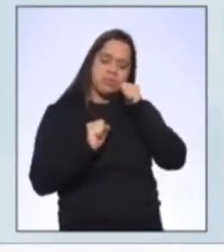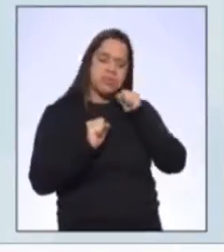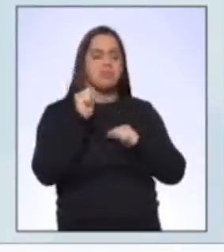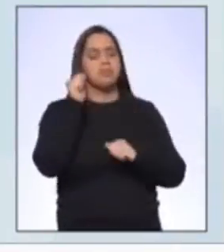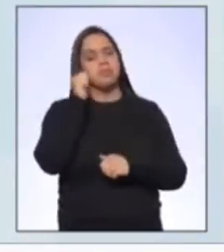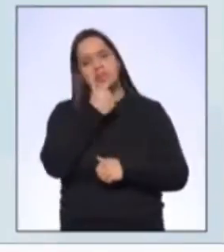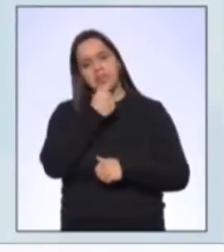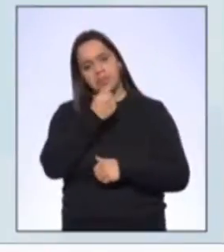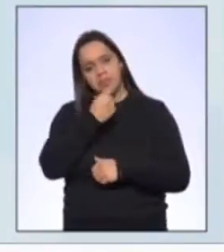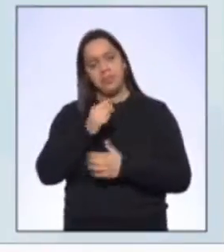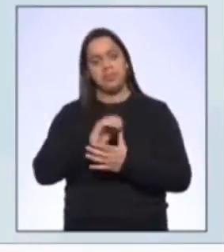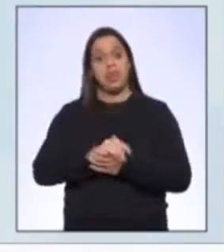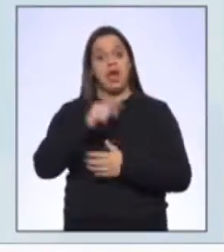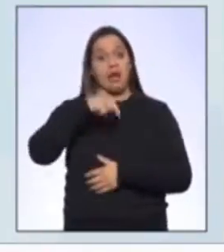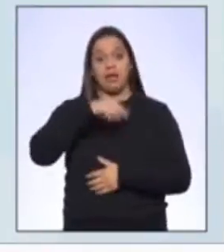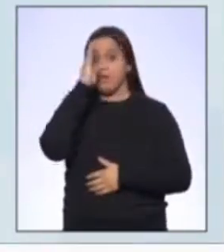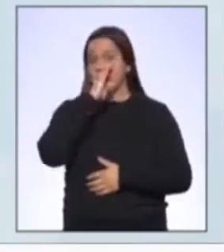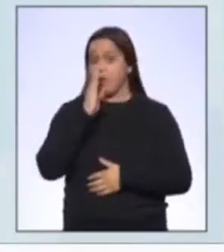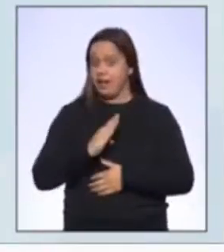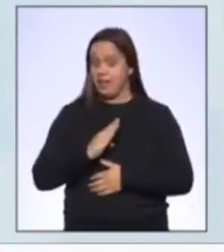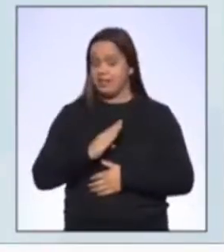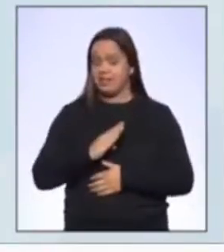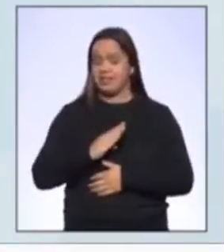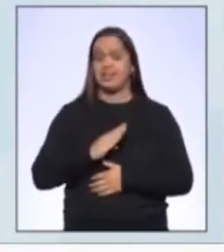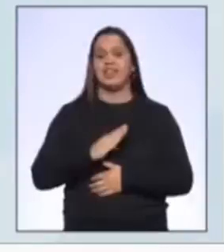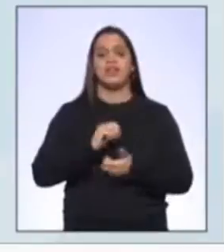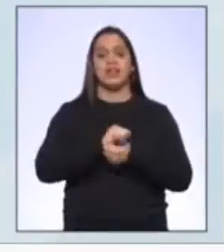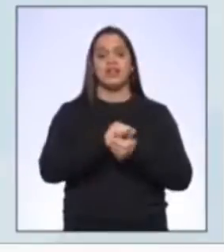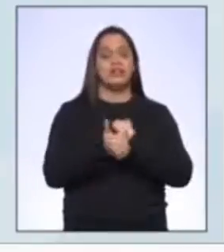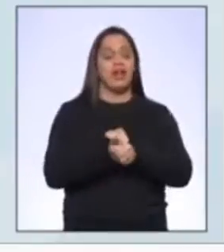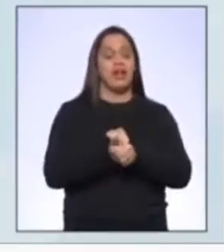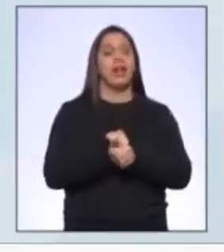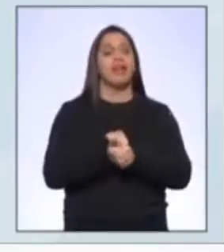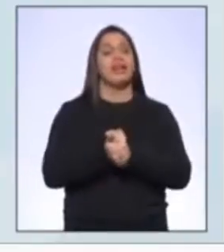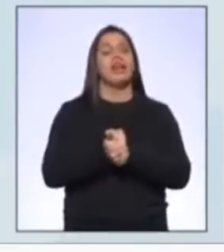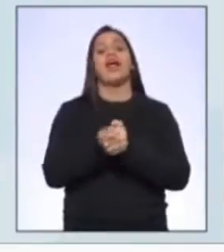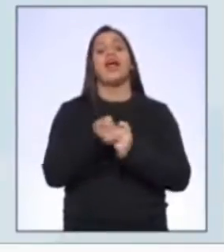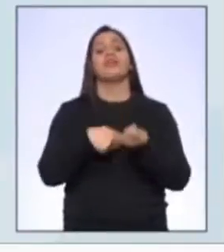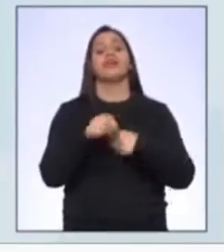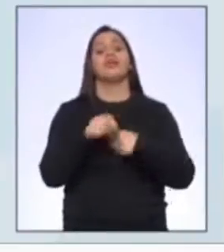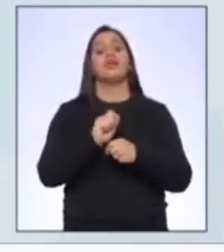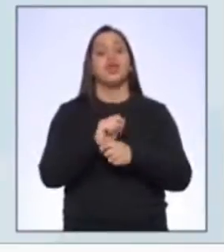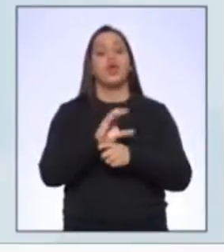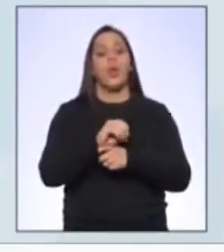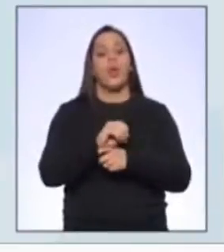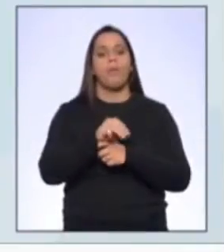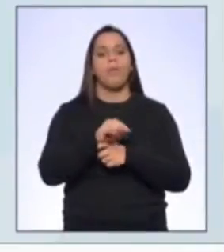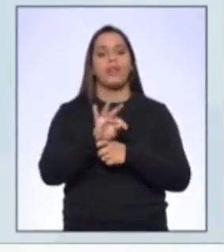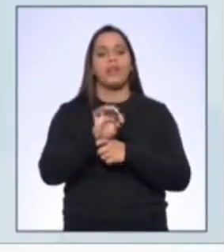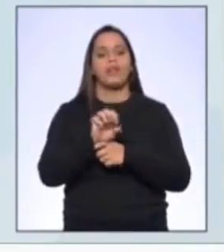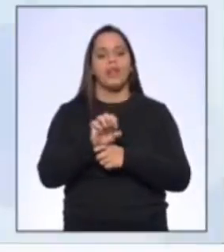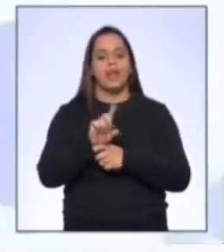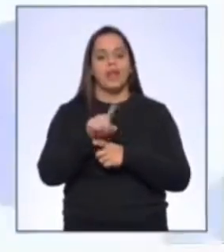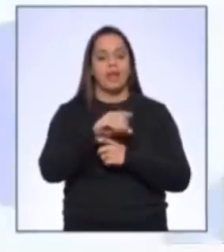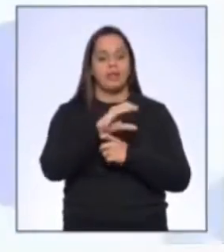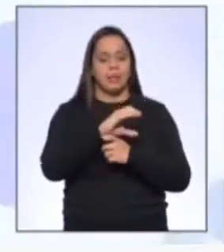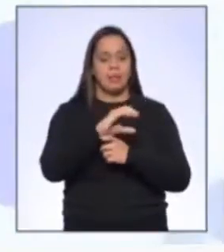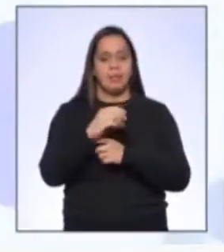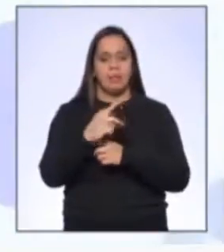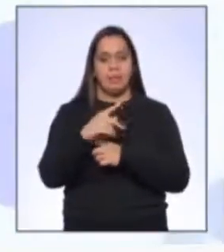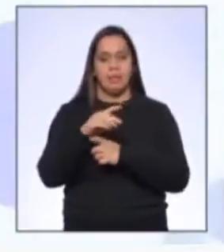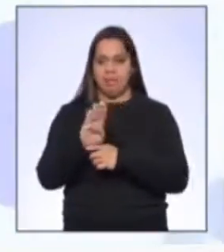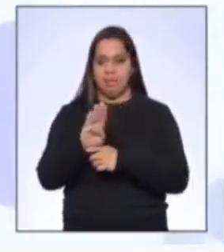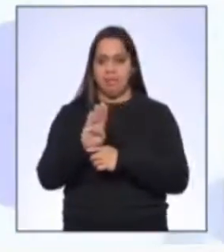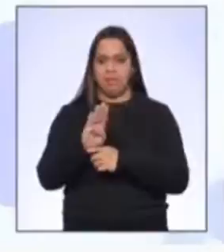no brasil a modalidade é administrada pelo comitê paralímpico brasileiro que a gente chama de cpb